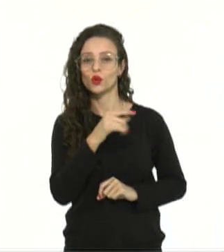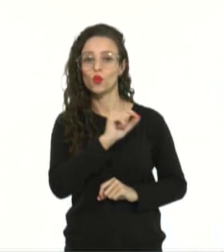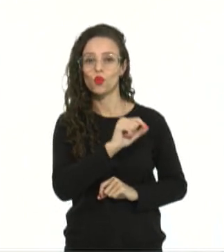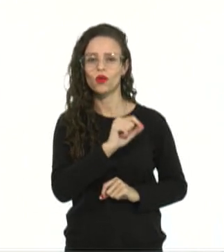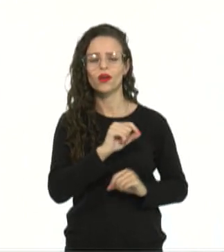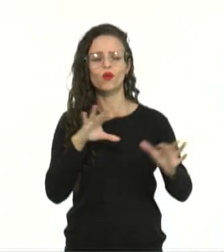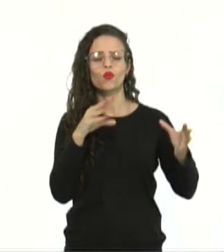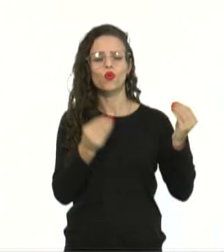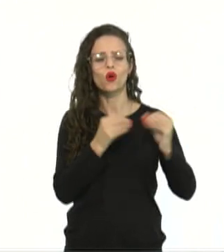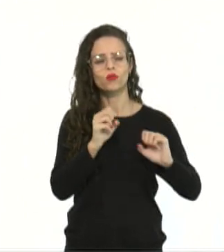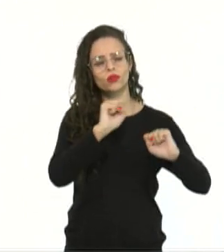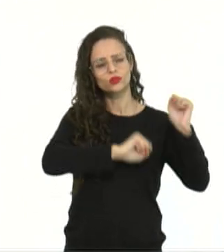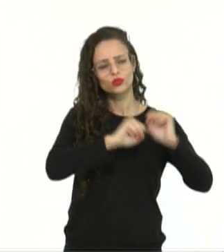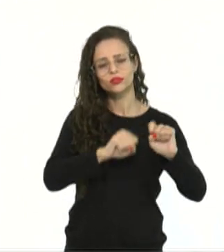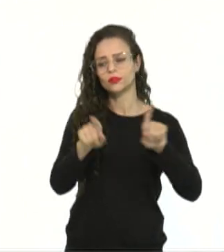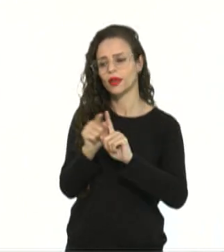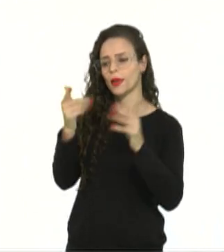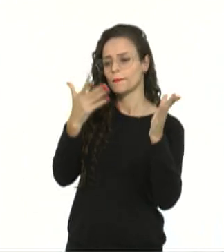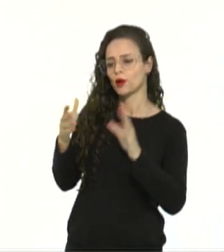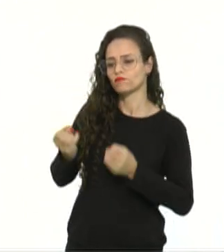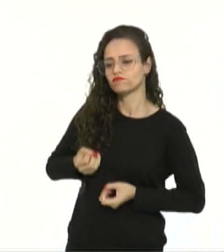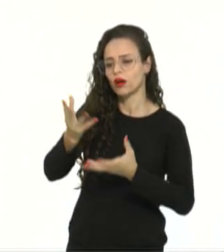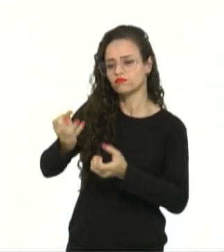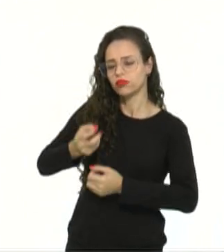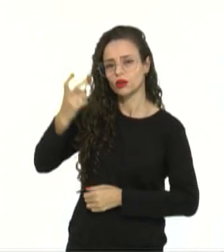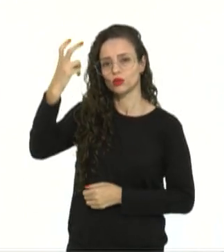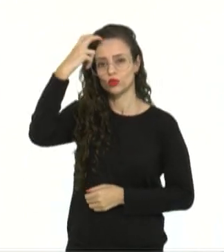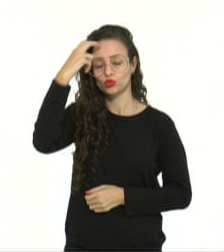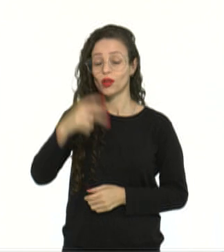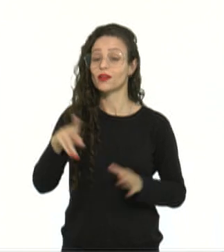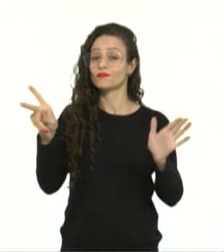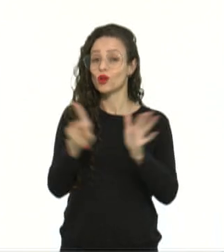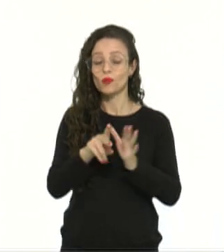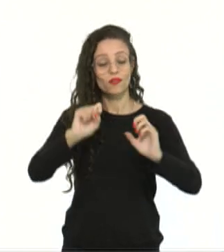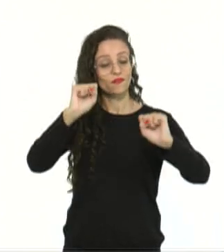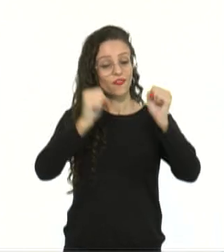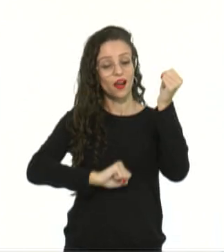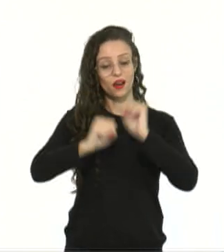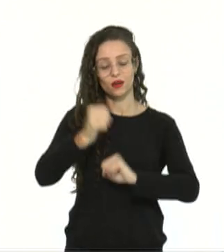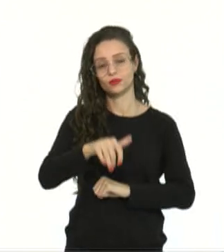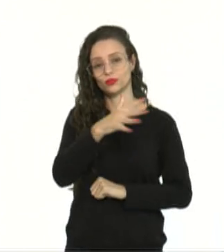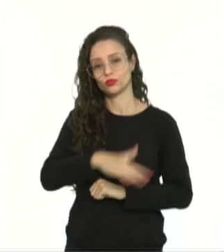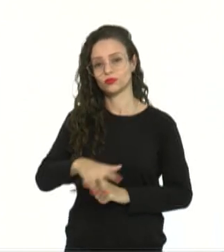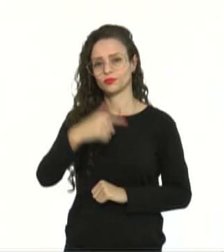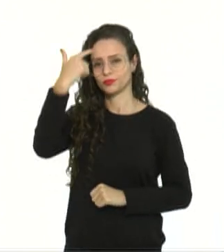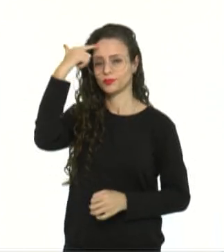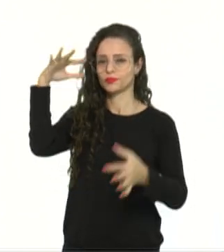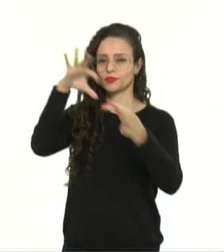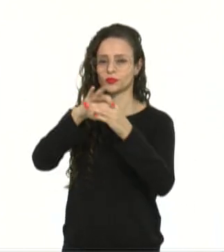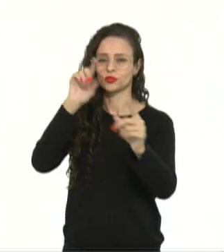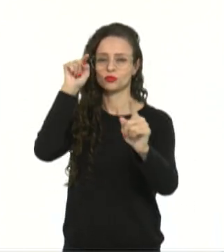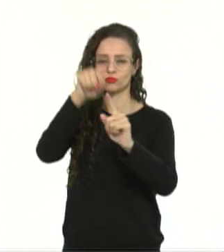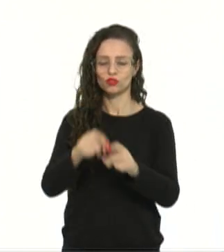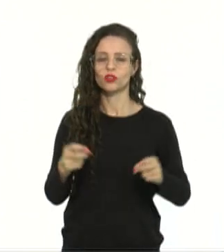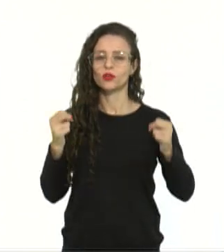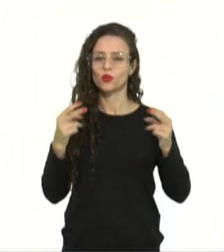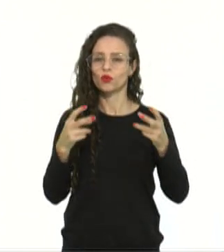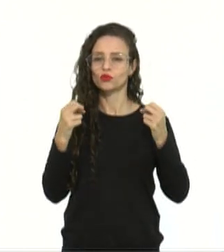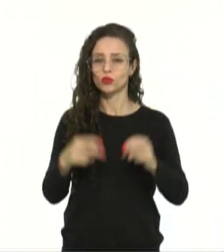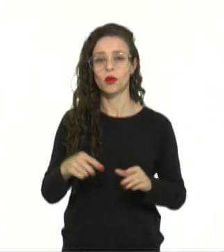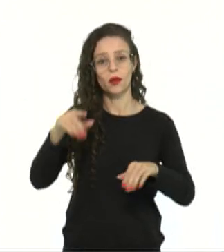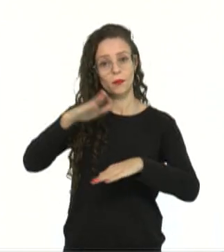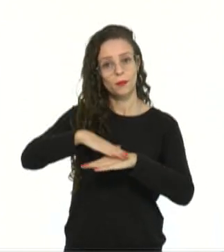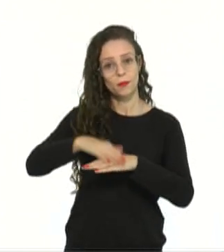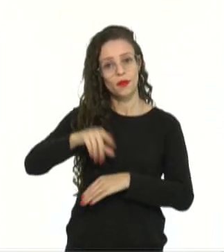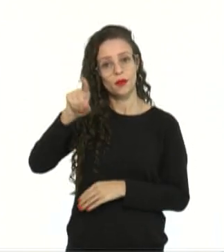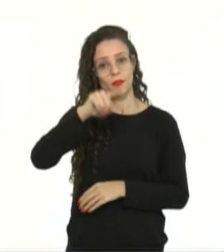à produção da cultura, numa lógica fabril e pensada para o consumo. Marque letra A se a